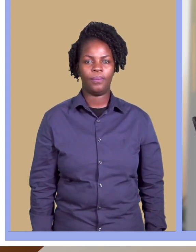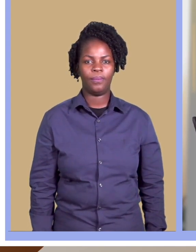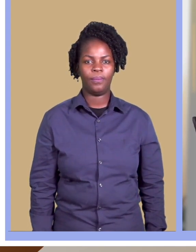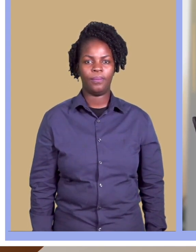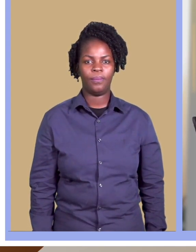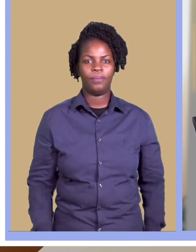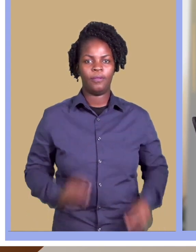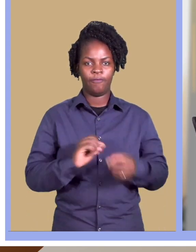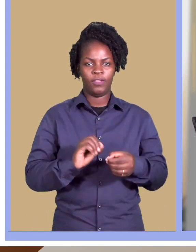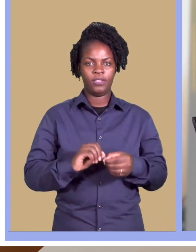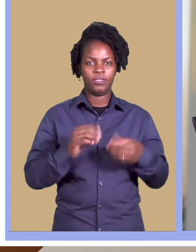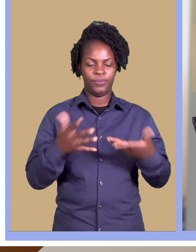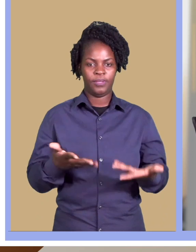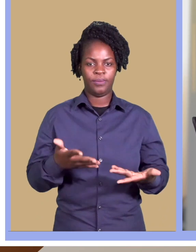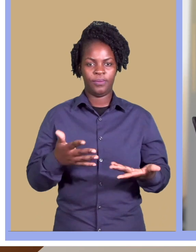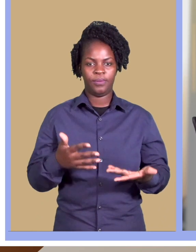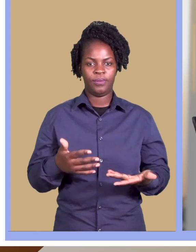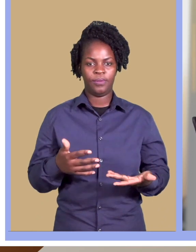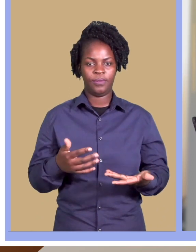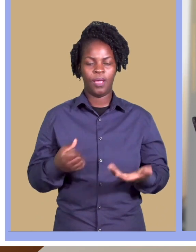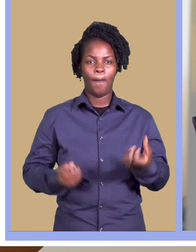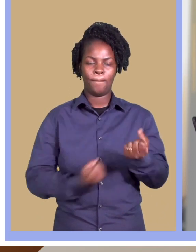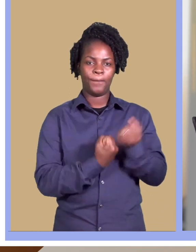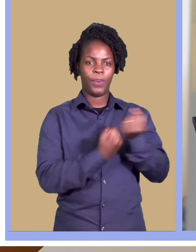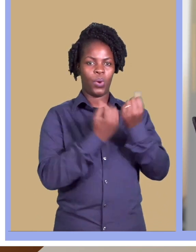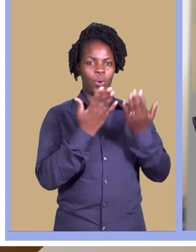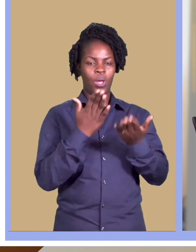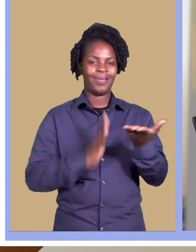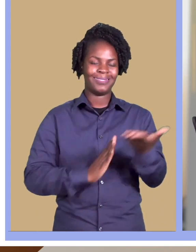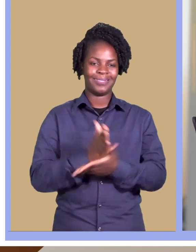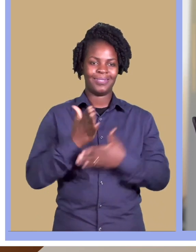assistência para acesso à saúde.